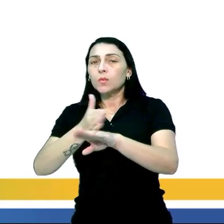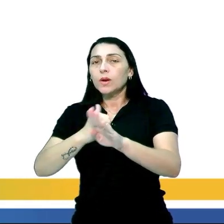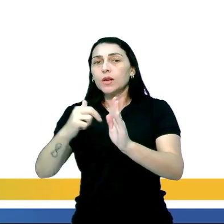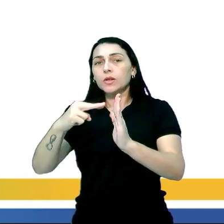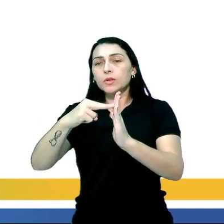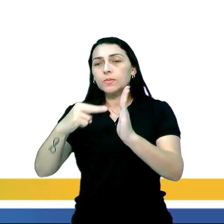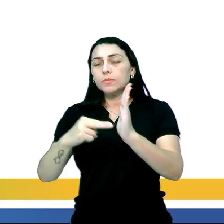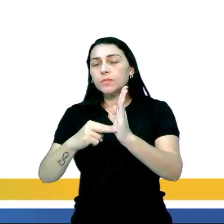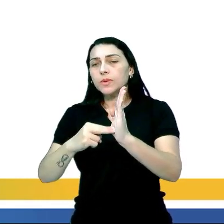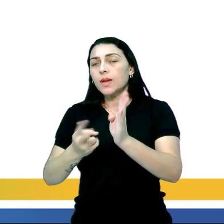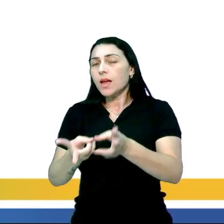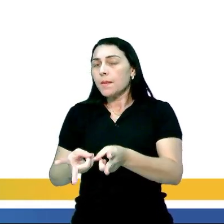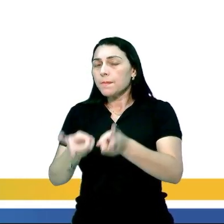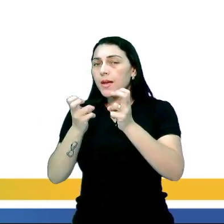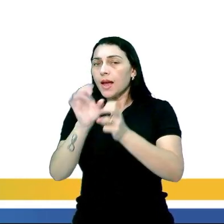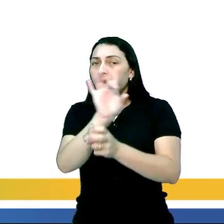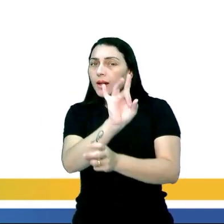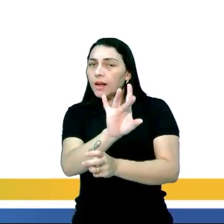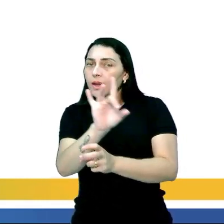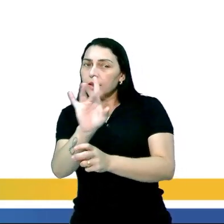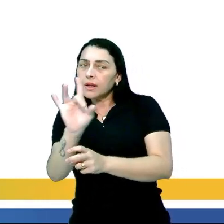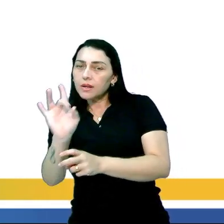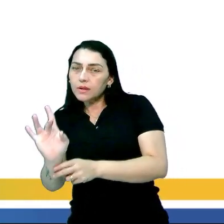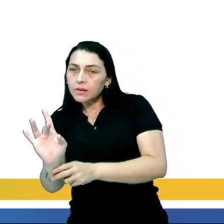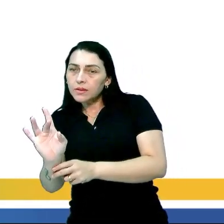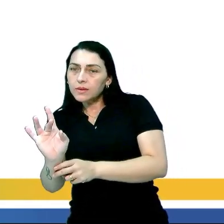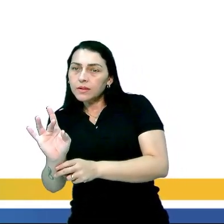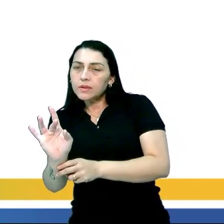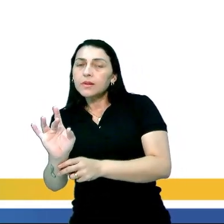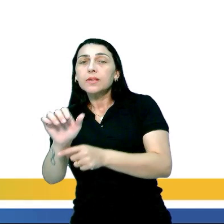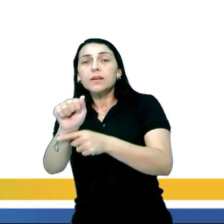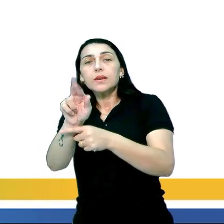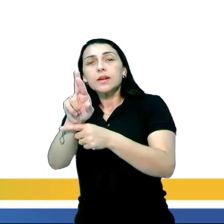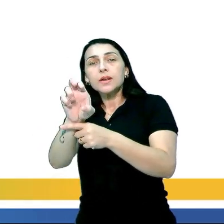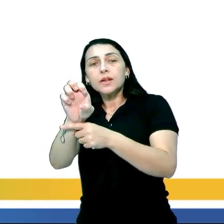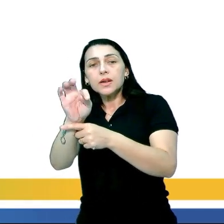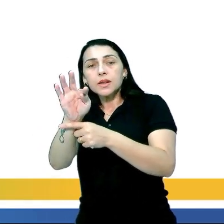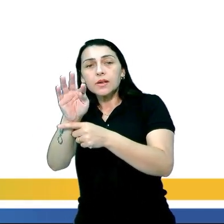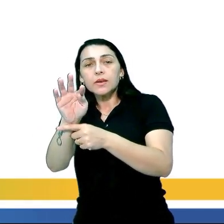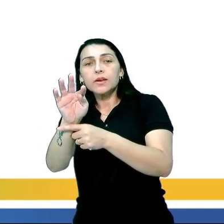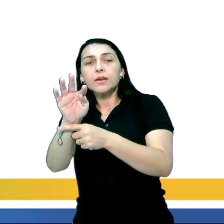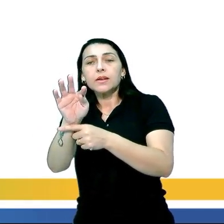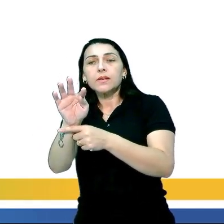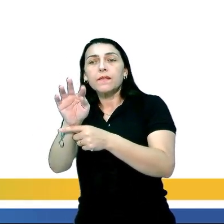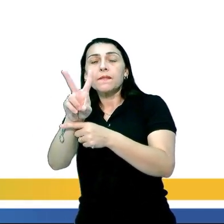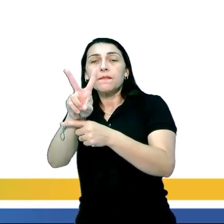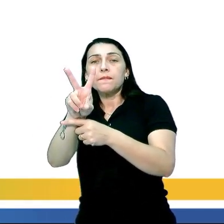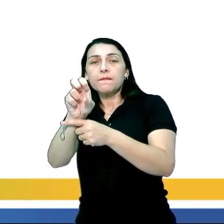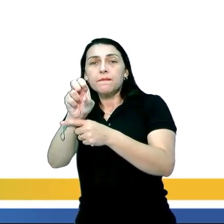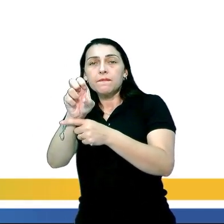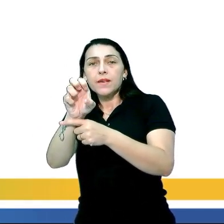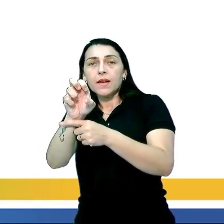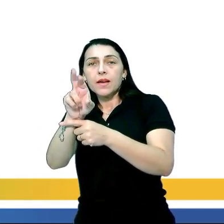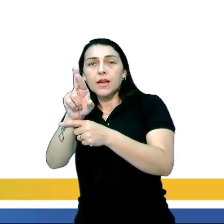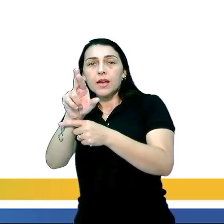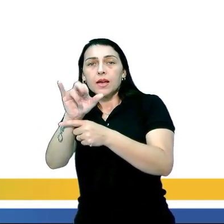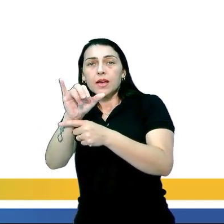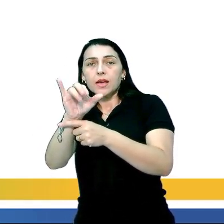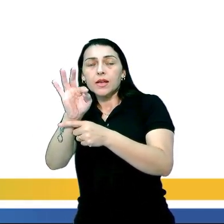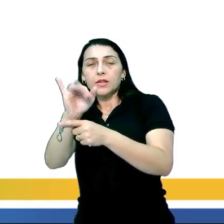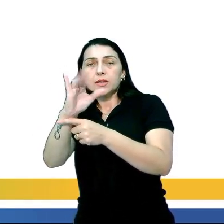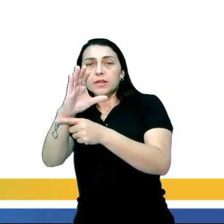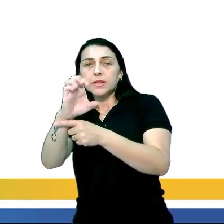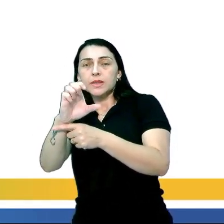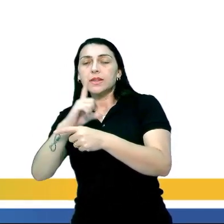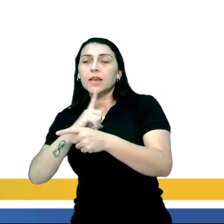antiprisma, observe que a cada uma aresta, cada um vértice, perdão, tem duas,